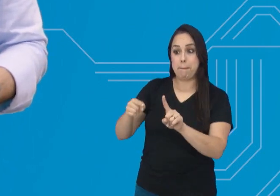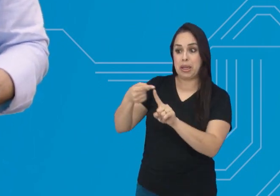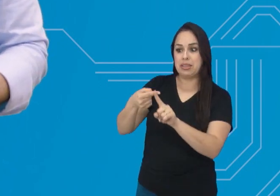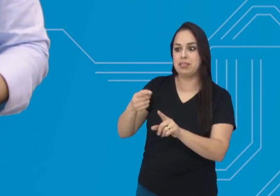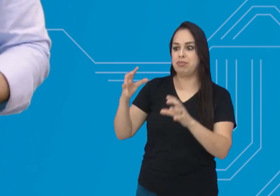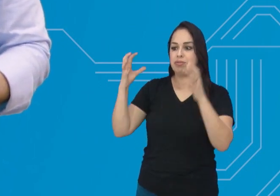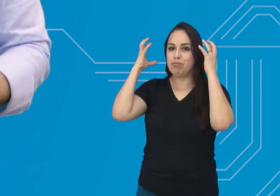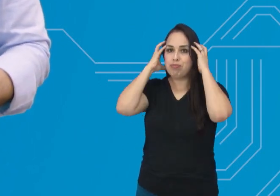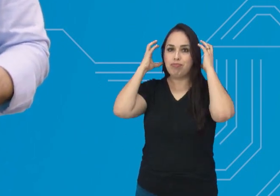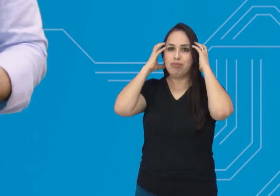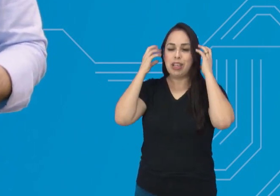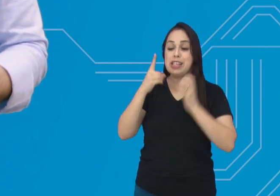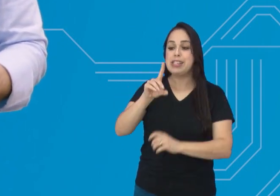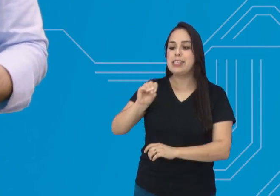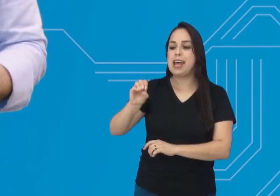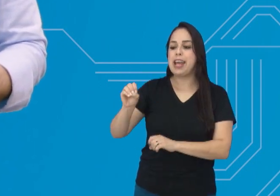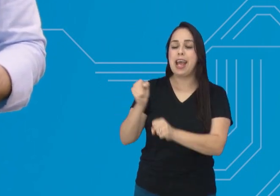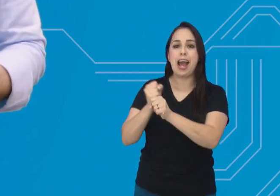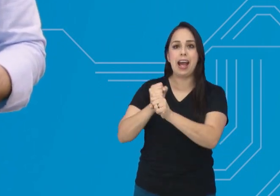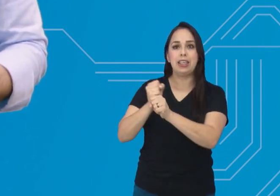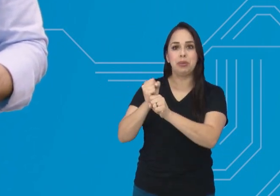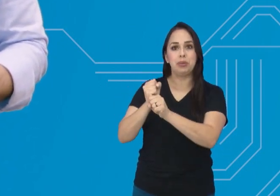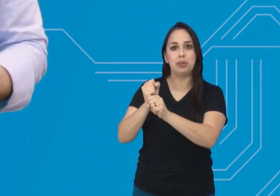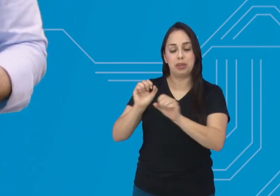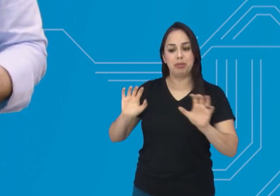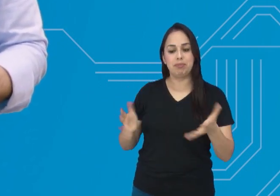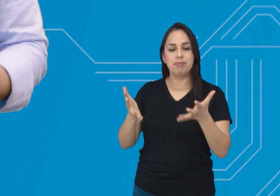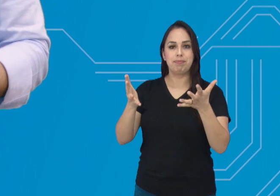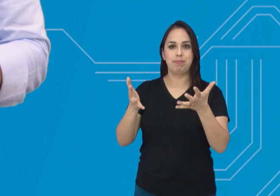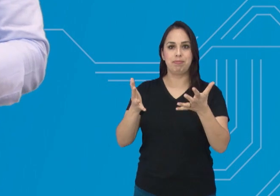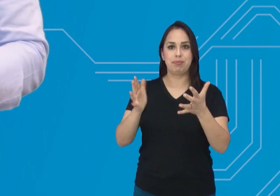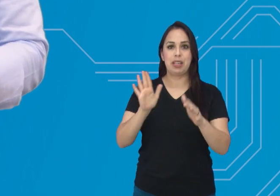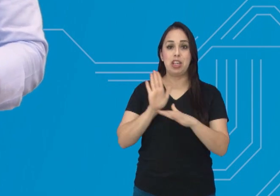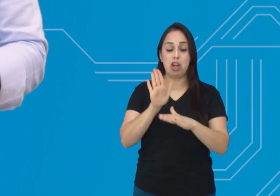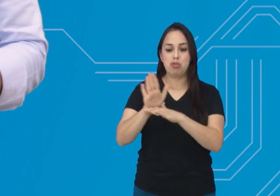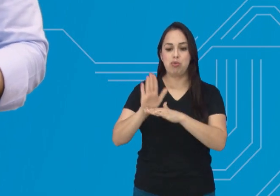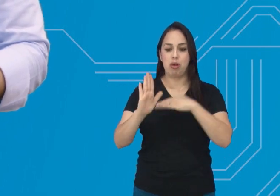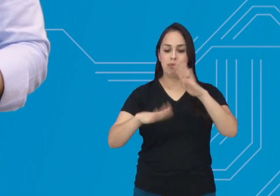país e reforçar o papel deste meio de comunicação no desenvolvimento de